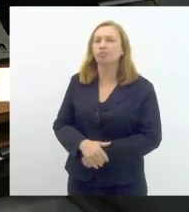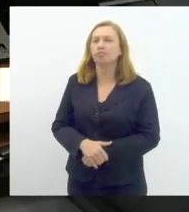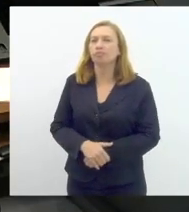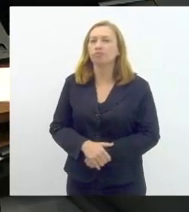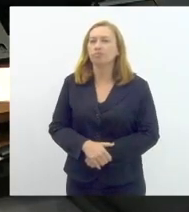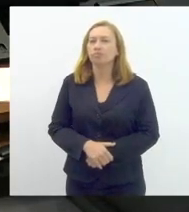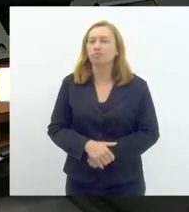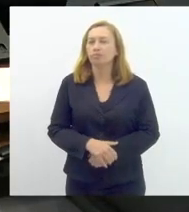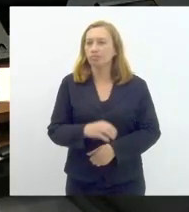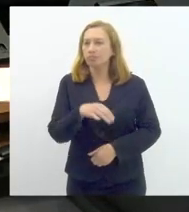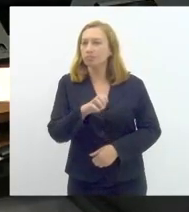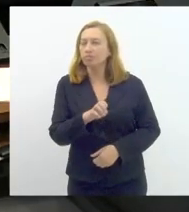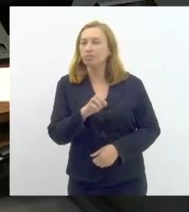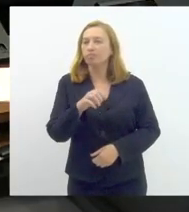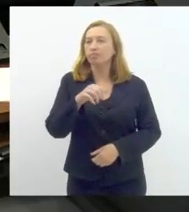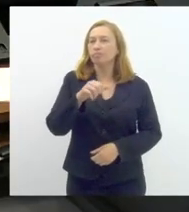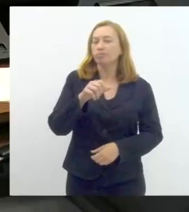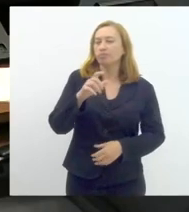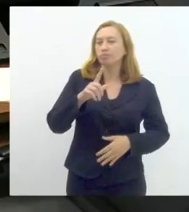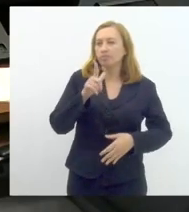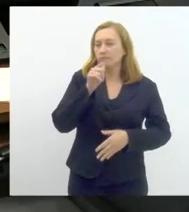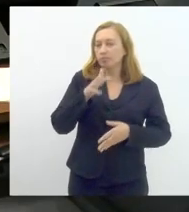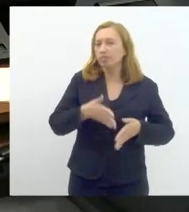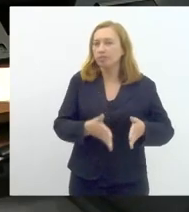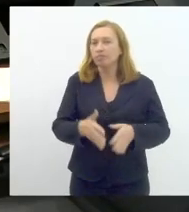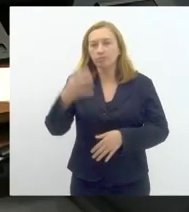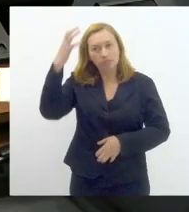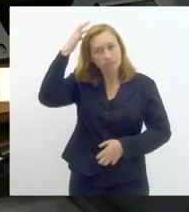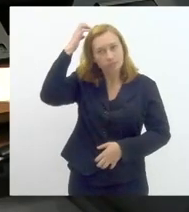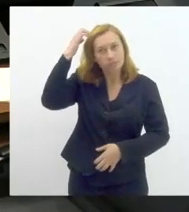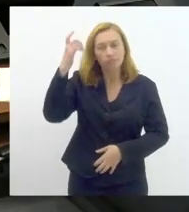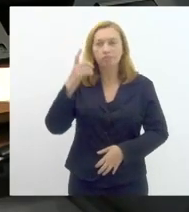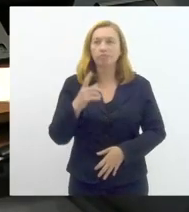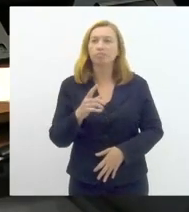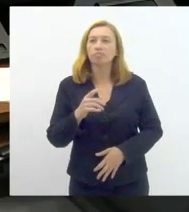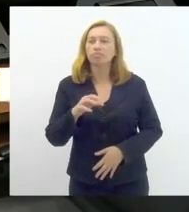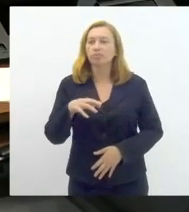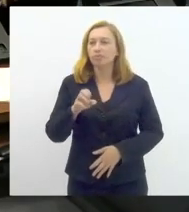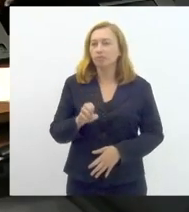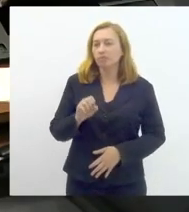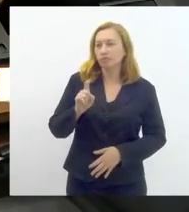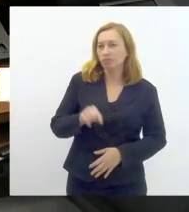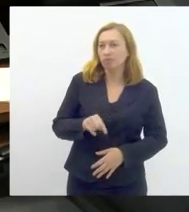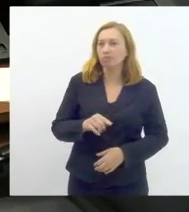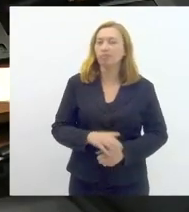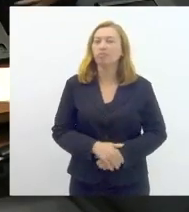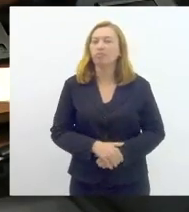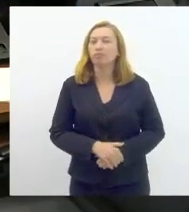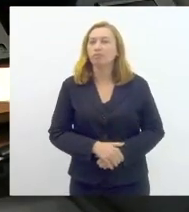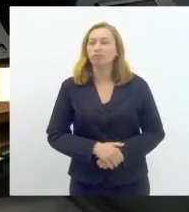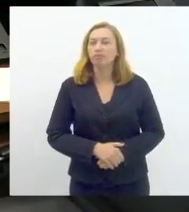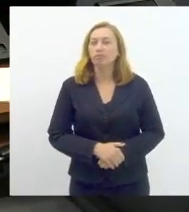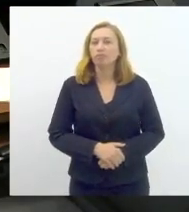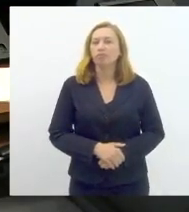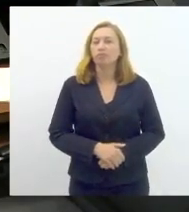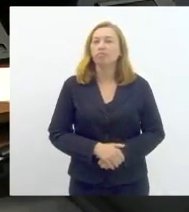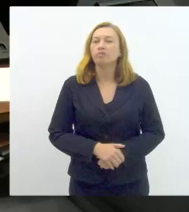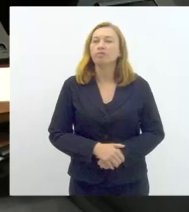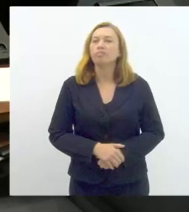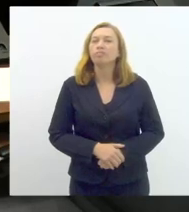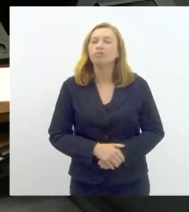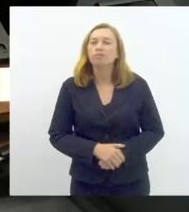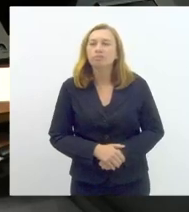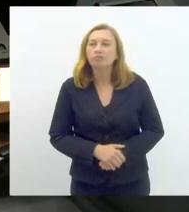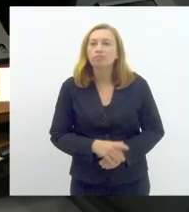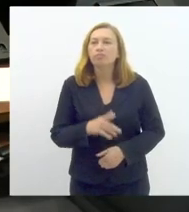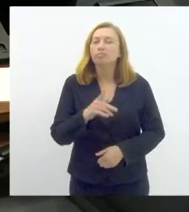Meu nome é Ana Gleice, de Cachoeiras de Macacu, e eu voto da Maria Inês de Itaguá. Como voto, secretário? Meu nome é Nilo César, representante de